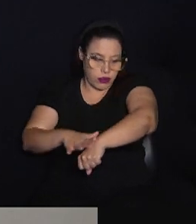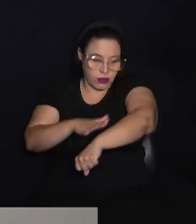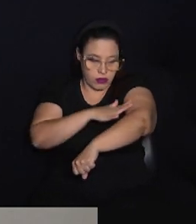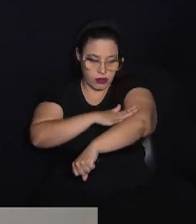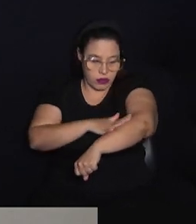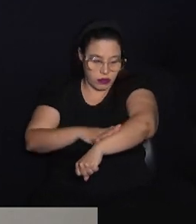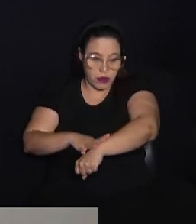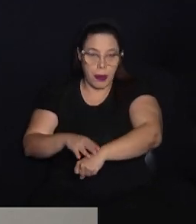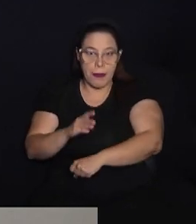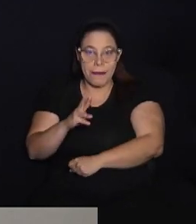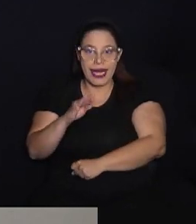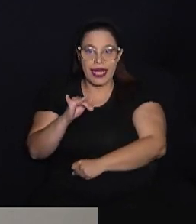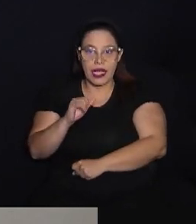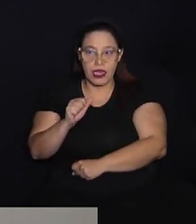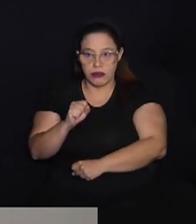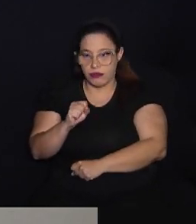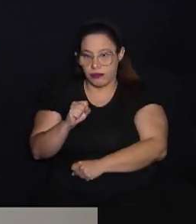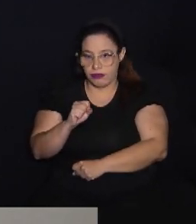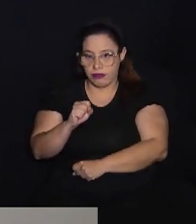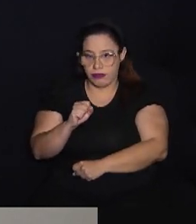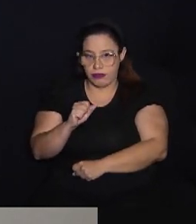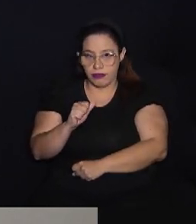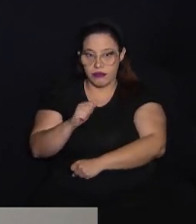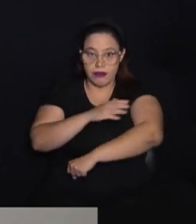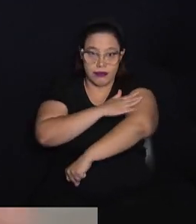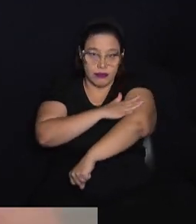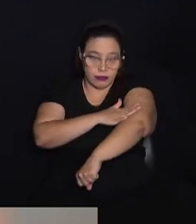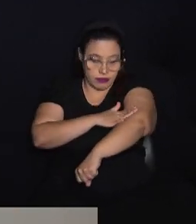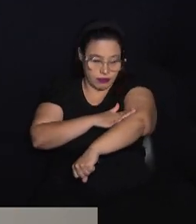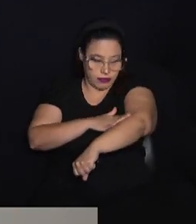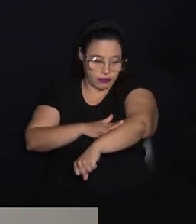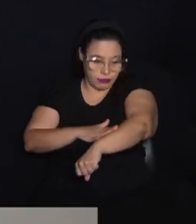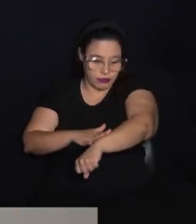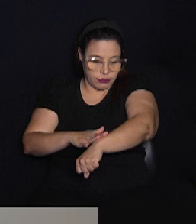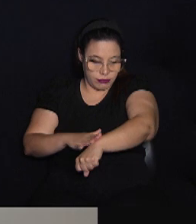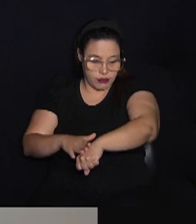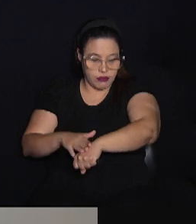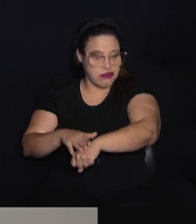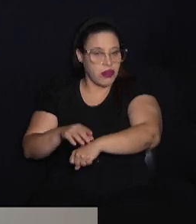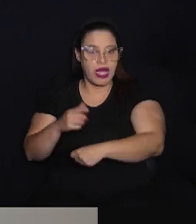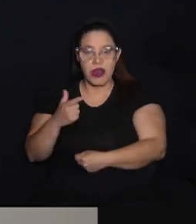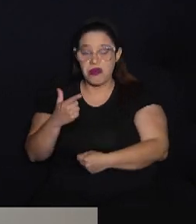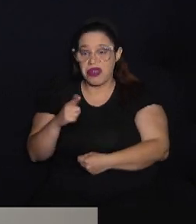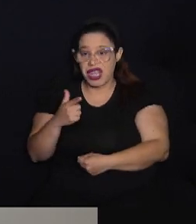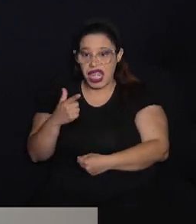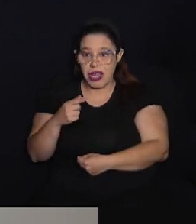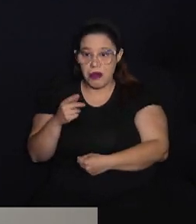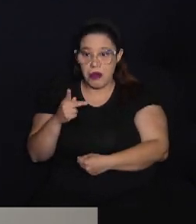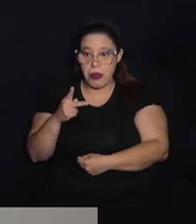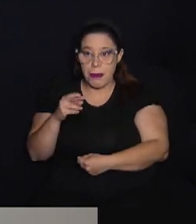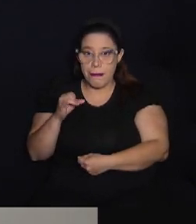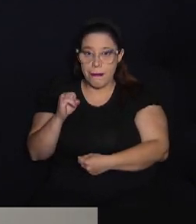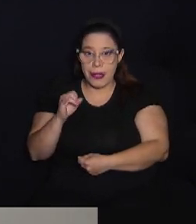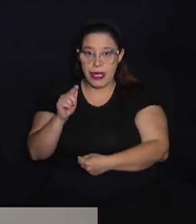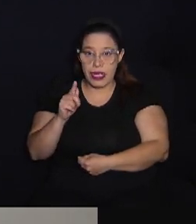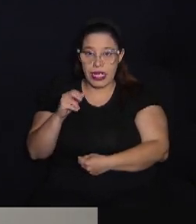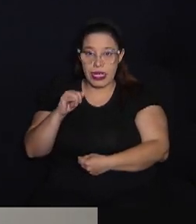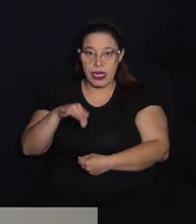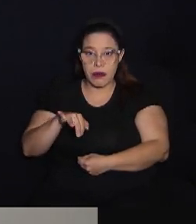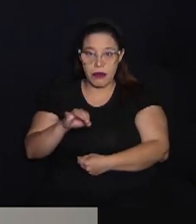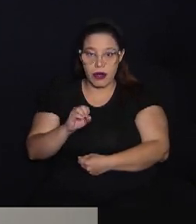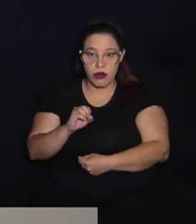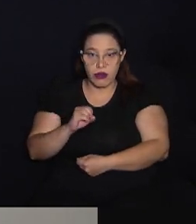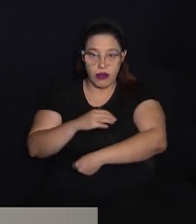são manchas esbranquiçadas, são manchas sem pigmento algum. Então, o paciente ele não tem a tonalidade da